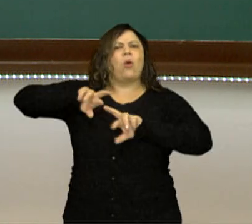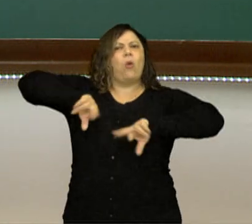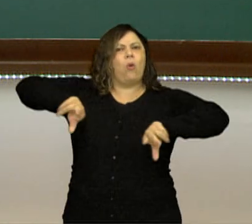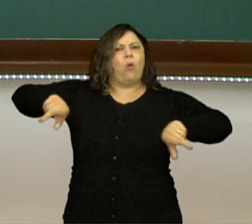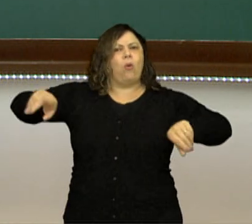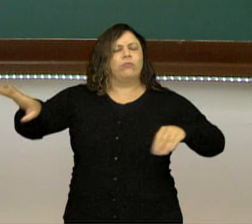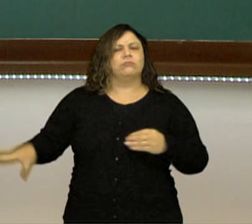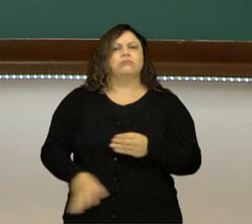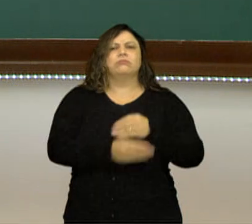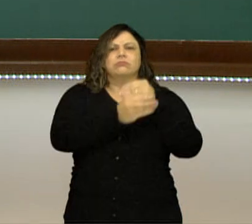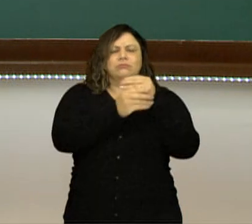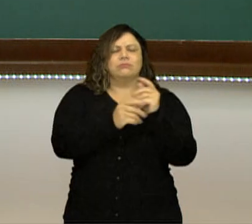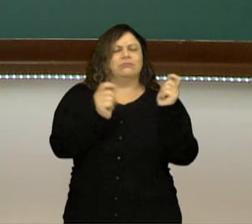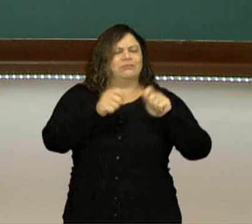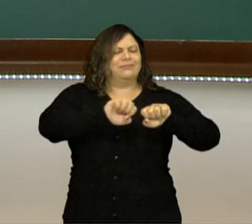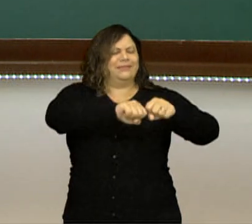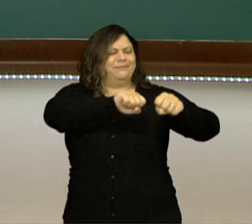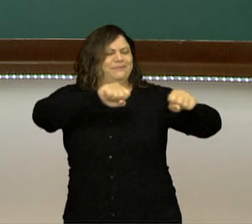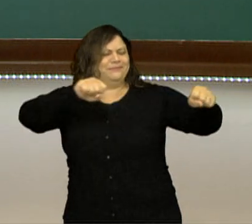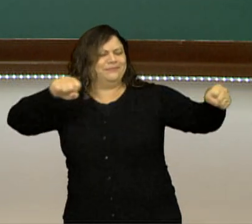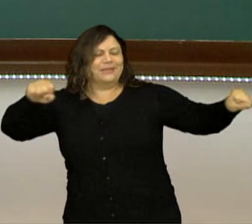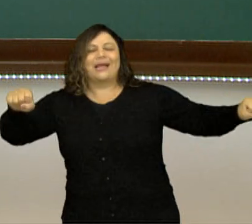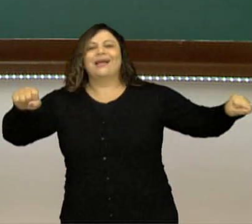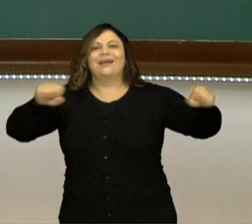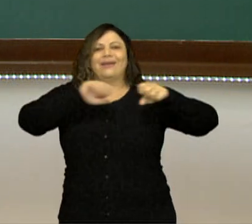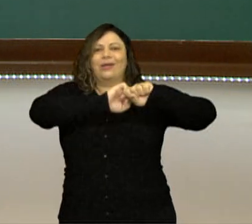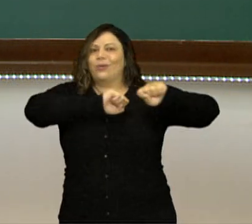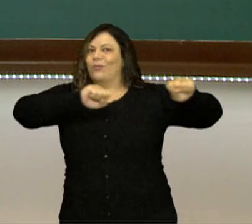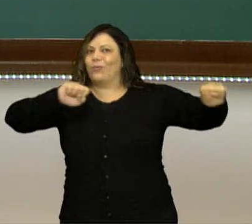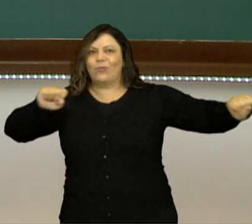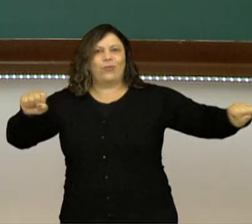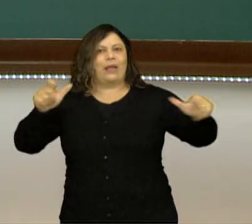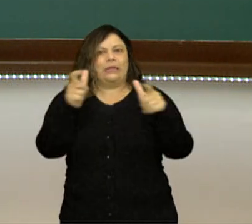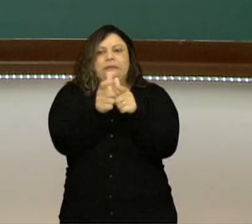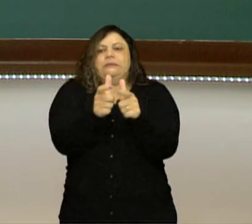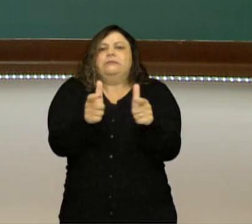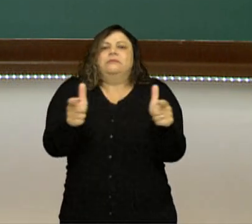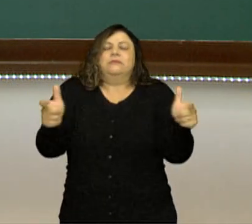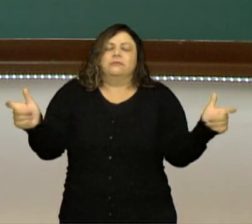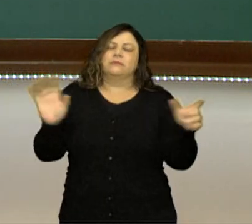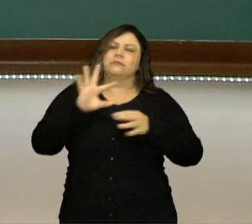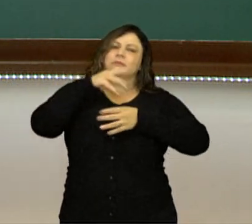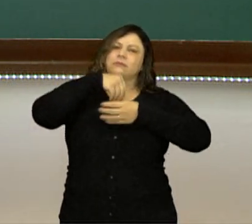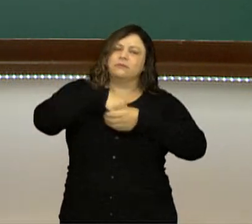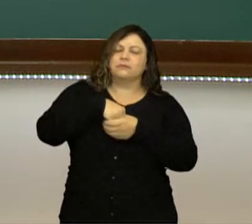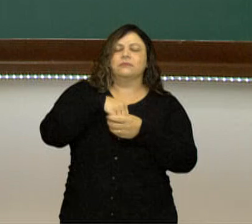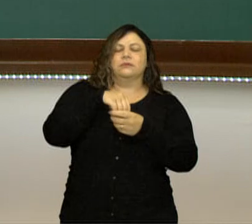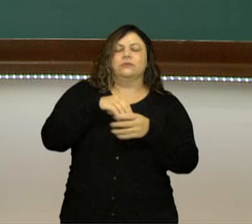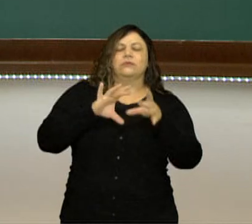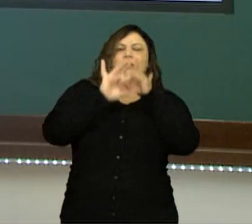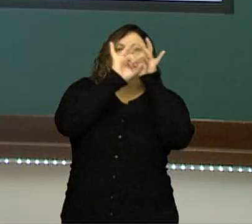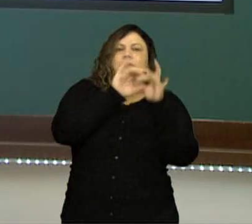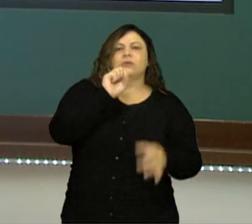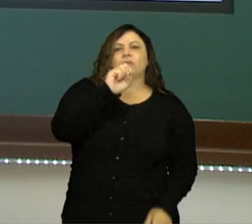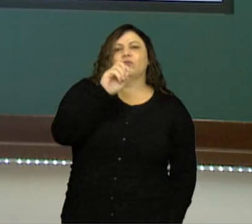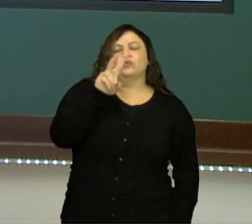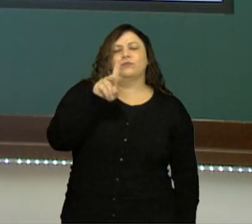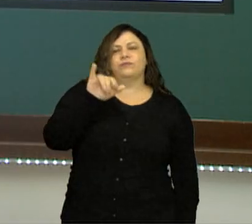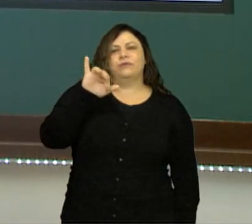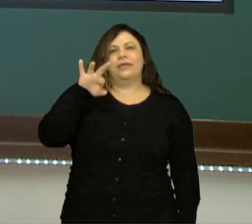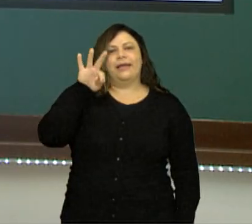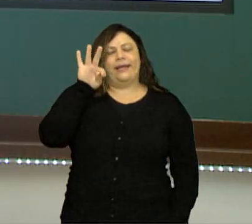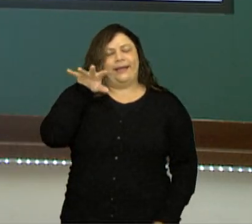territórios. Então, maior diversidade ainda dentro da União Soviética. O governo obrigou todos